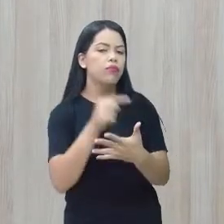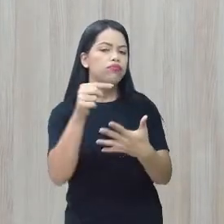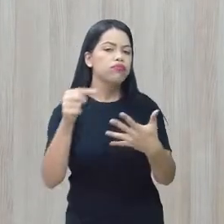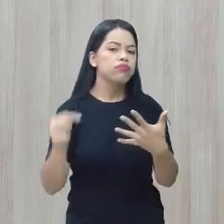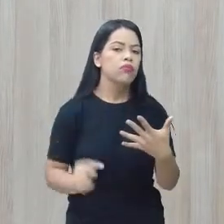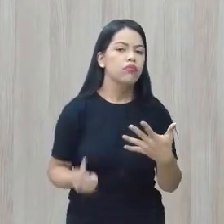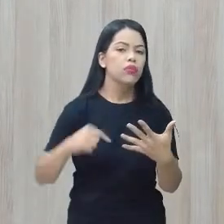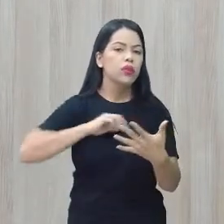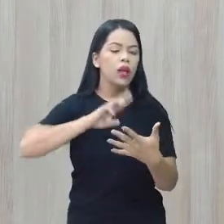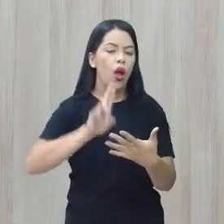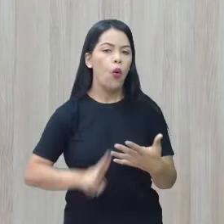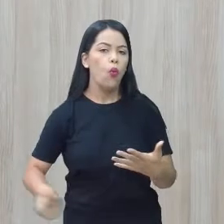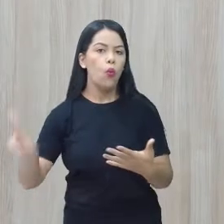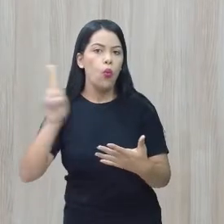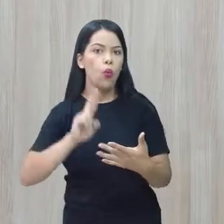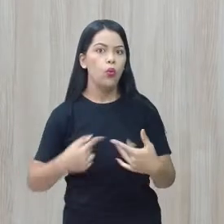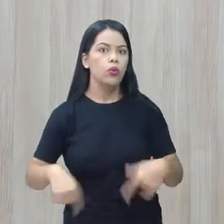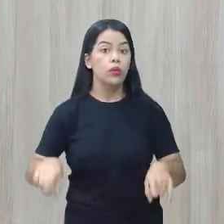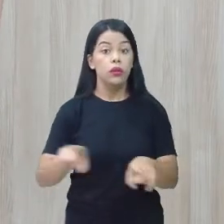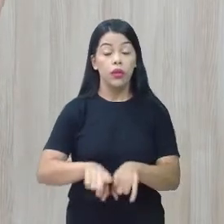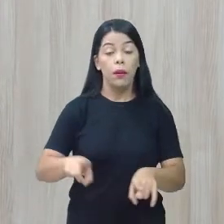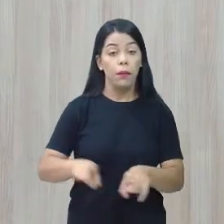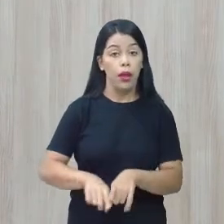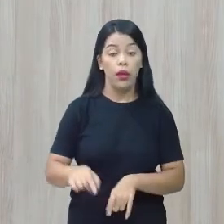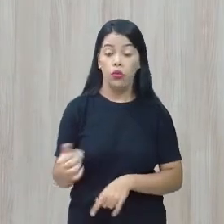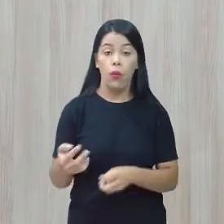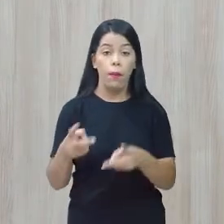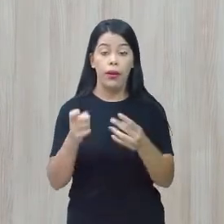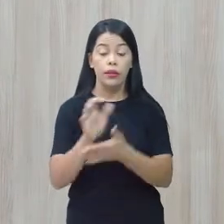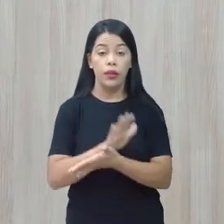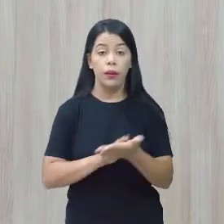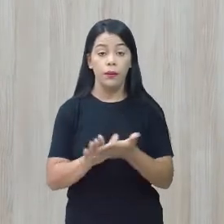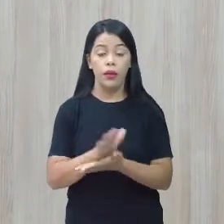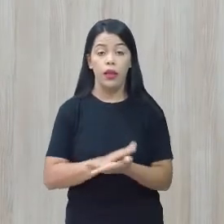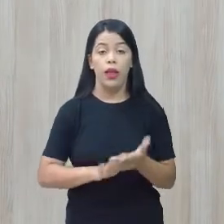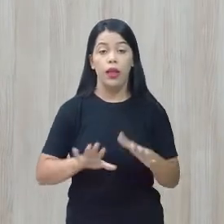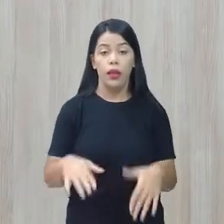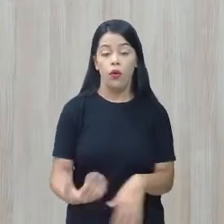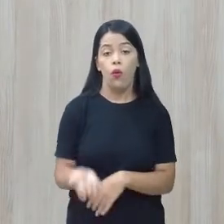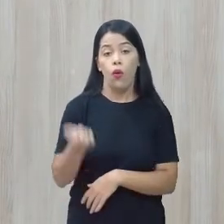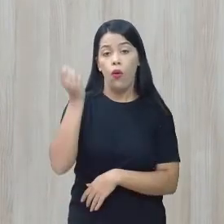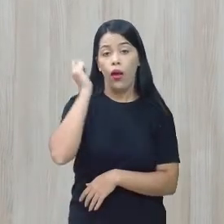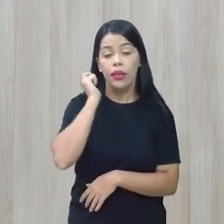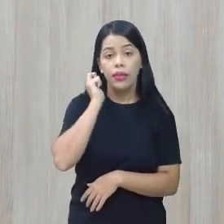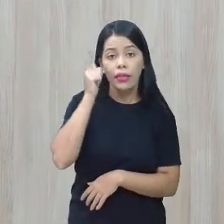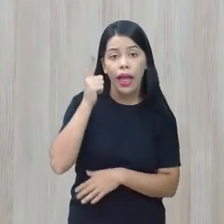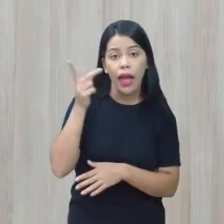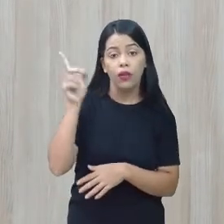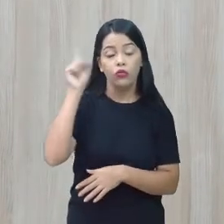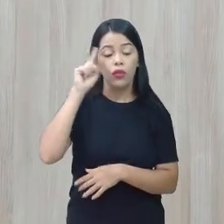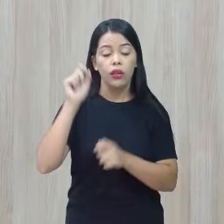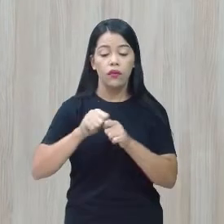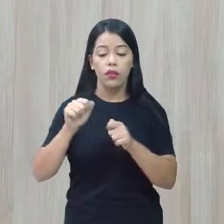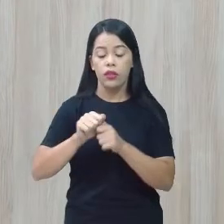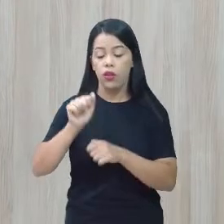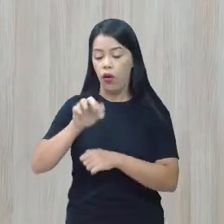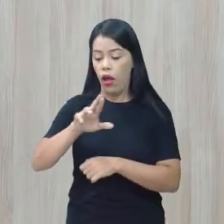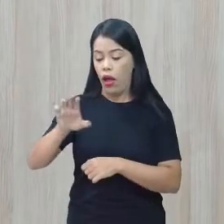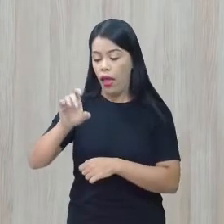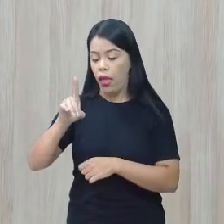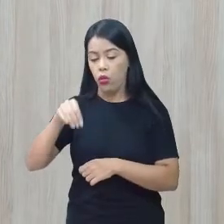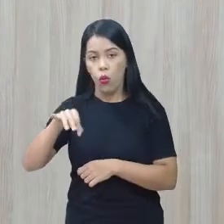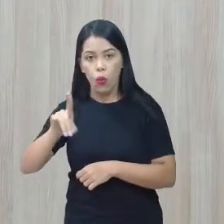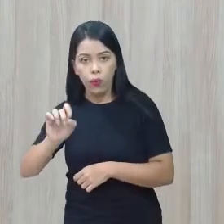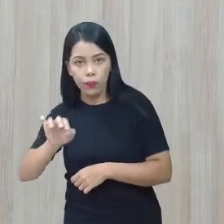utilizando até de maneira assim nem perceber, tá, gente? De tanto a gente perceber essa ideia no nosso dia a dia de fazer esse arredondamento, quando a gente